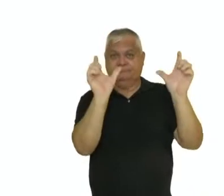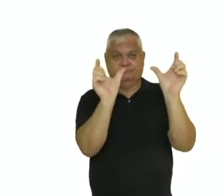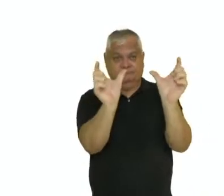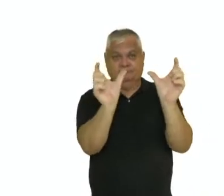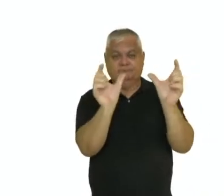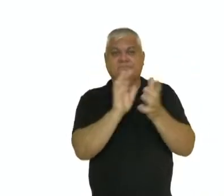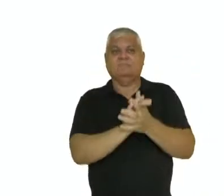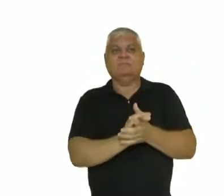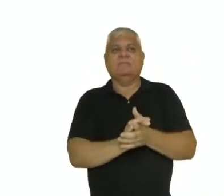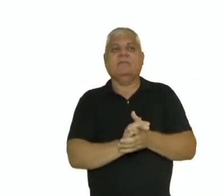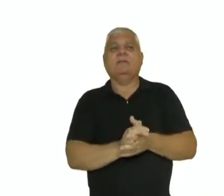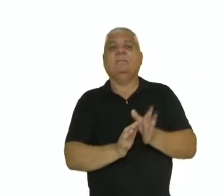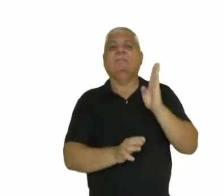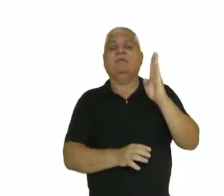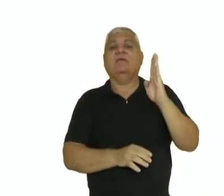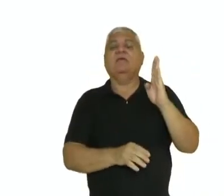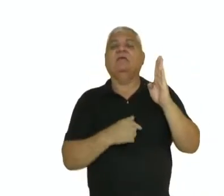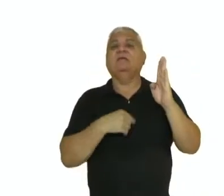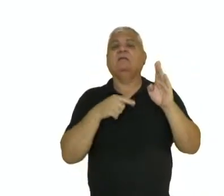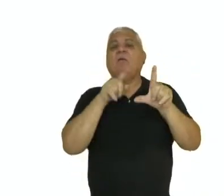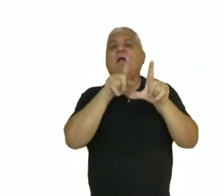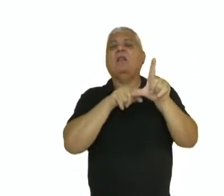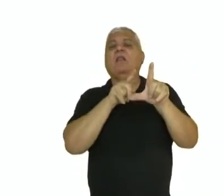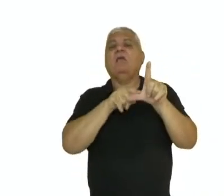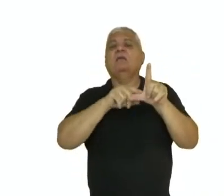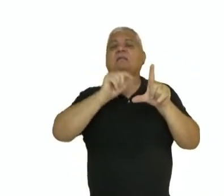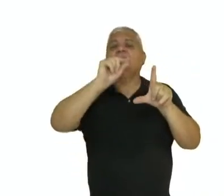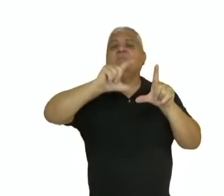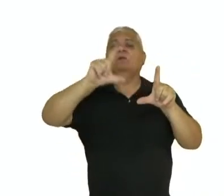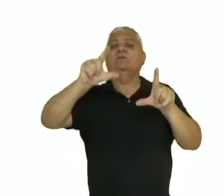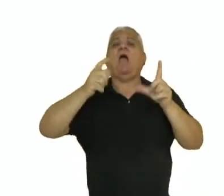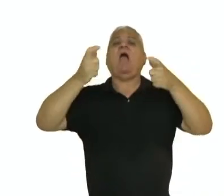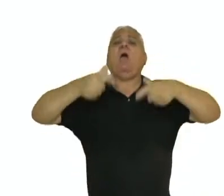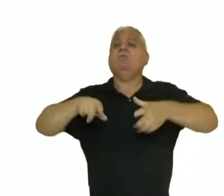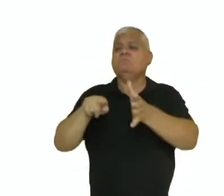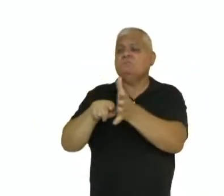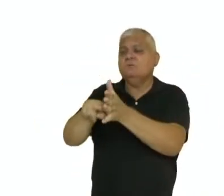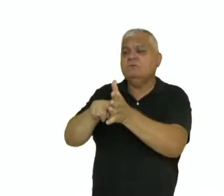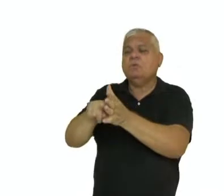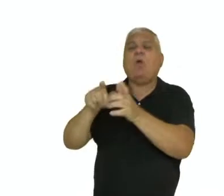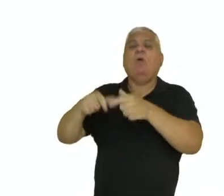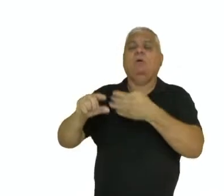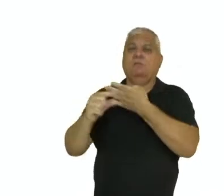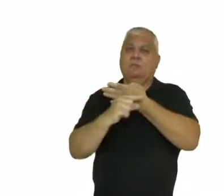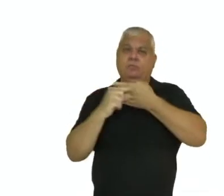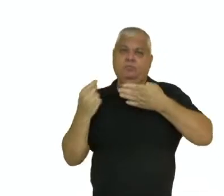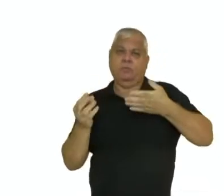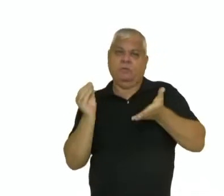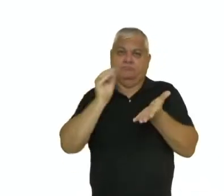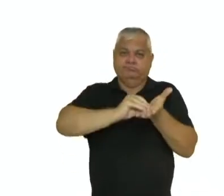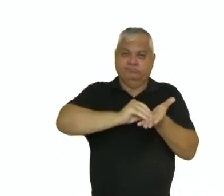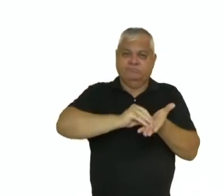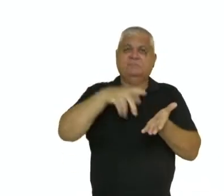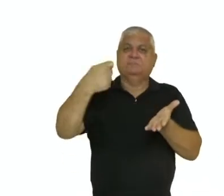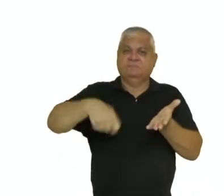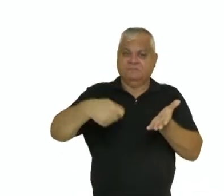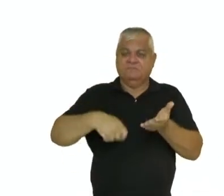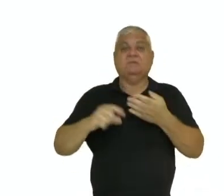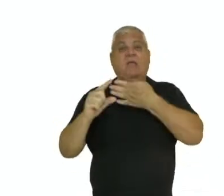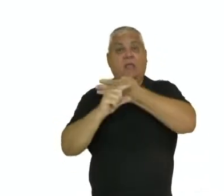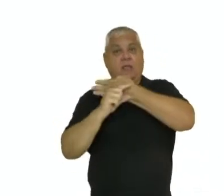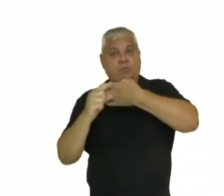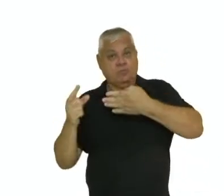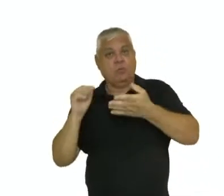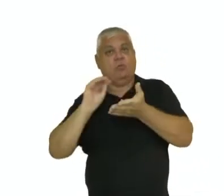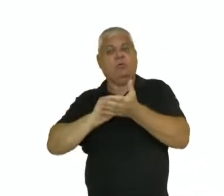apresentado. Sempre também vai ter a fonte, parte importante para dar a credibilidade ao gráfico, identificando a fonte, se